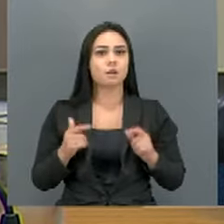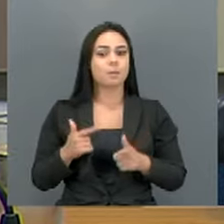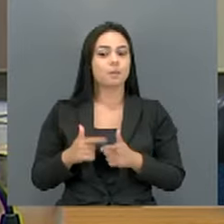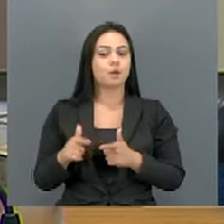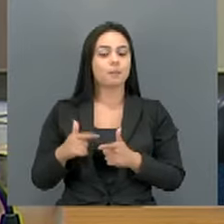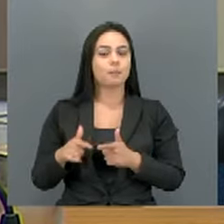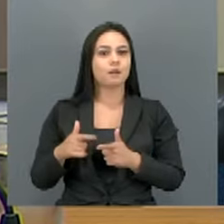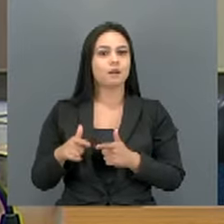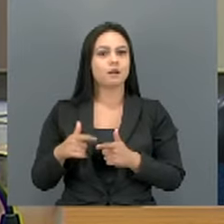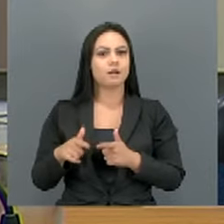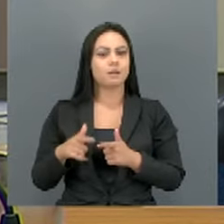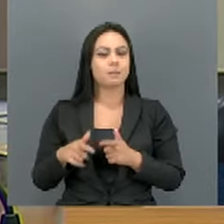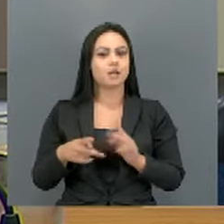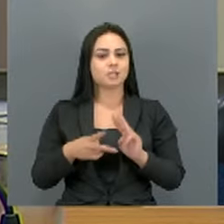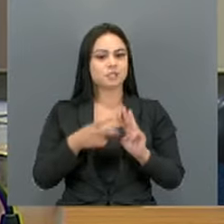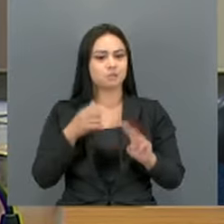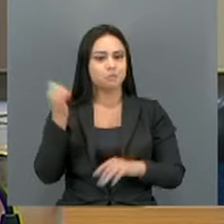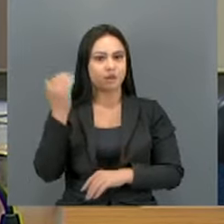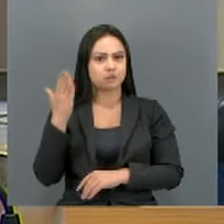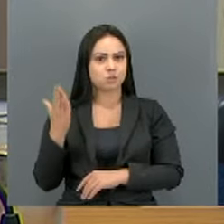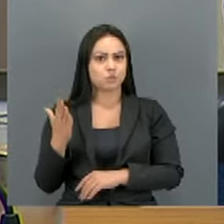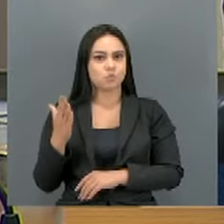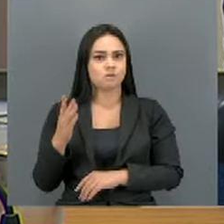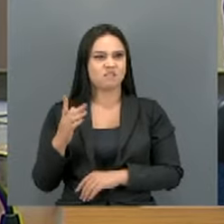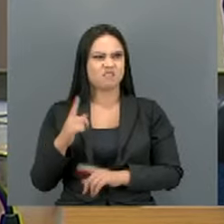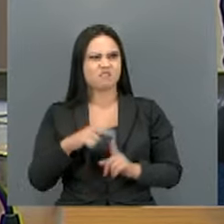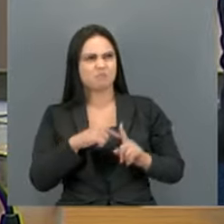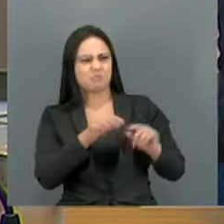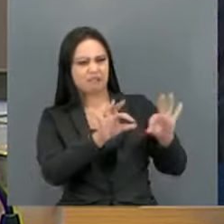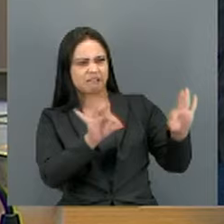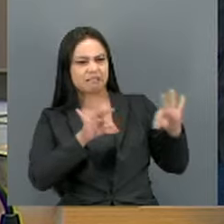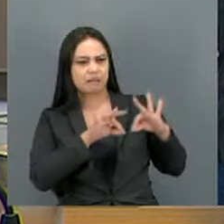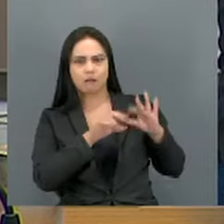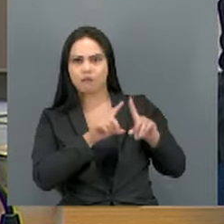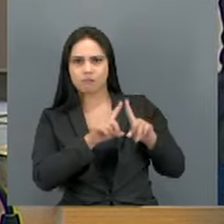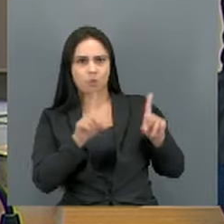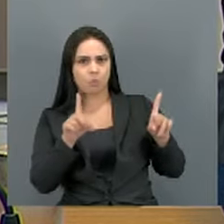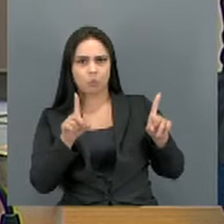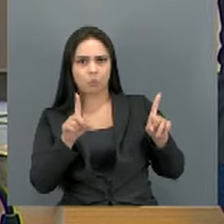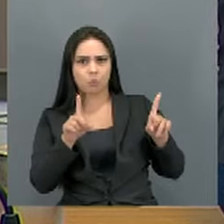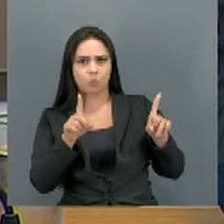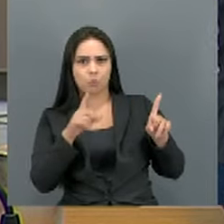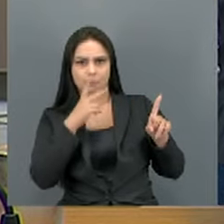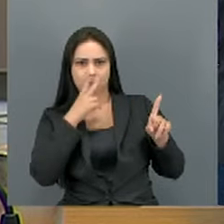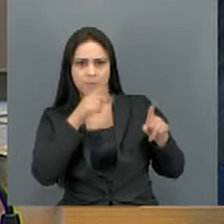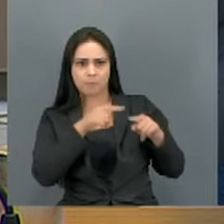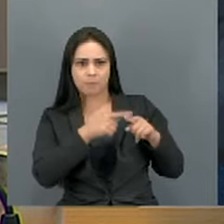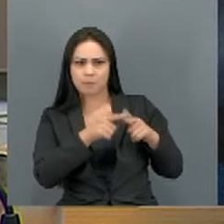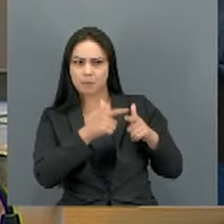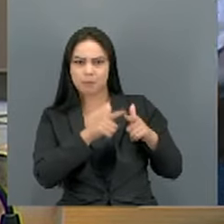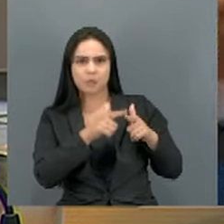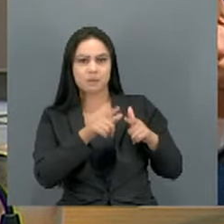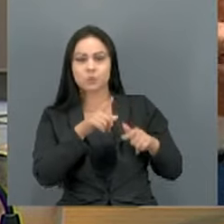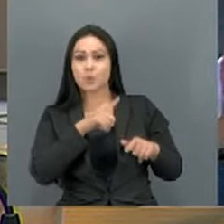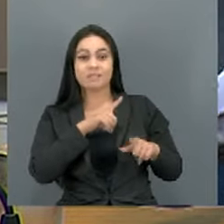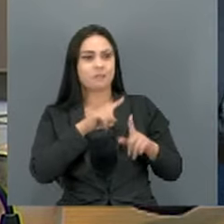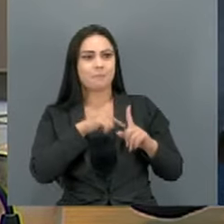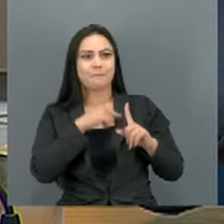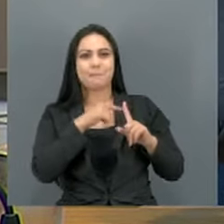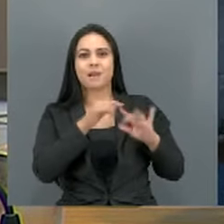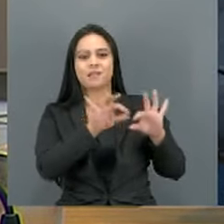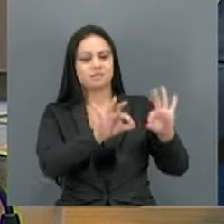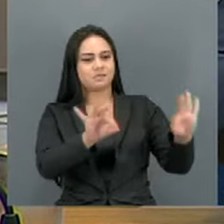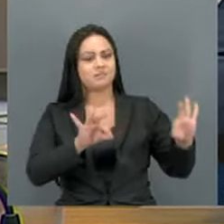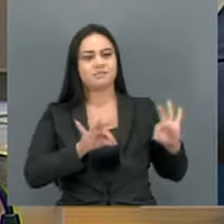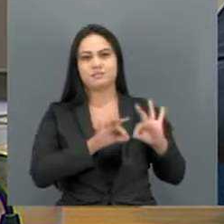problema dos índios do Brasil é mais terra, quando não é. Me parece que o problema não é ter mais terra.